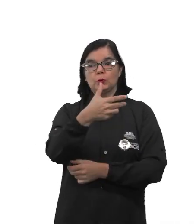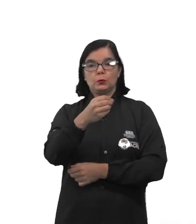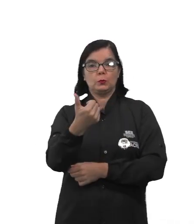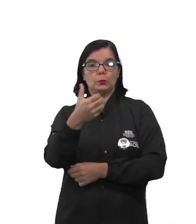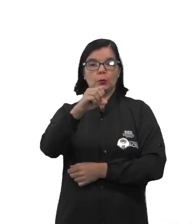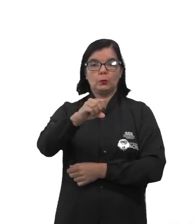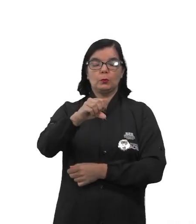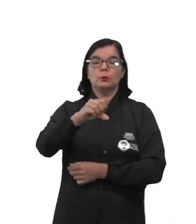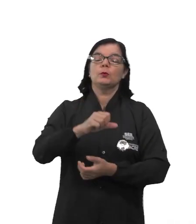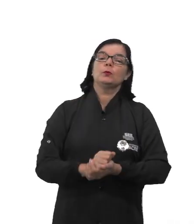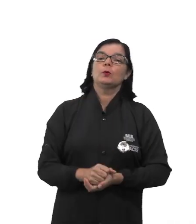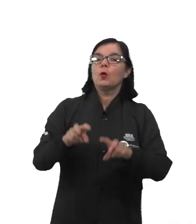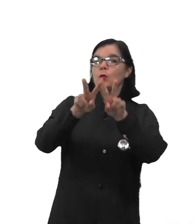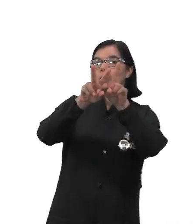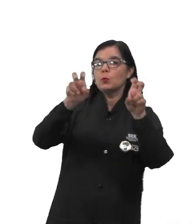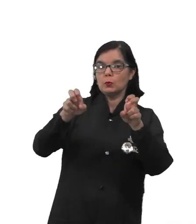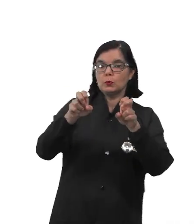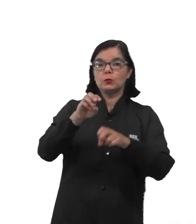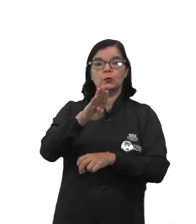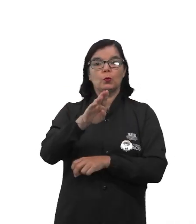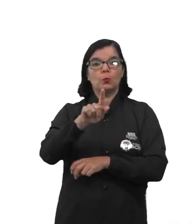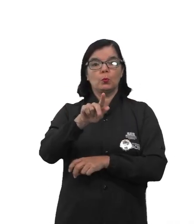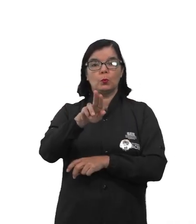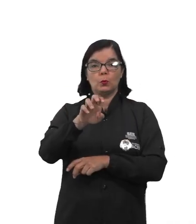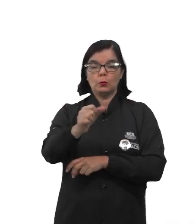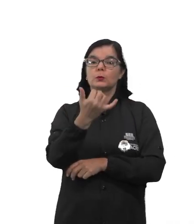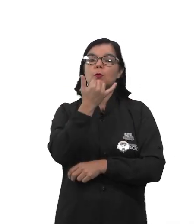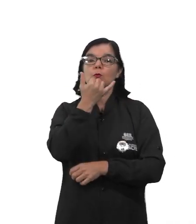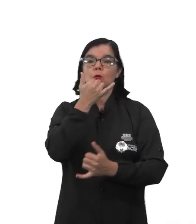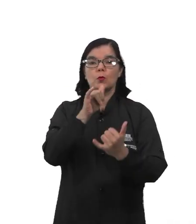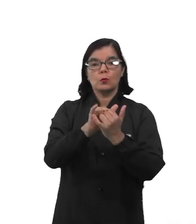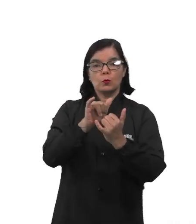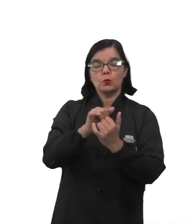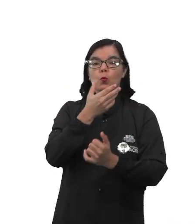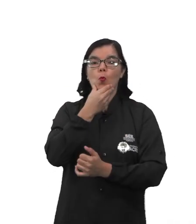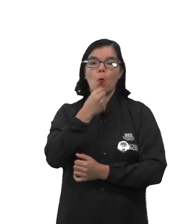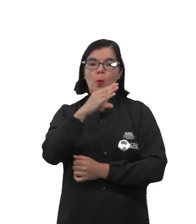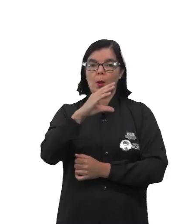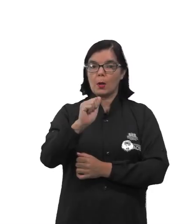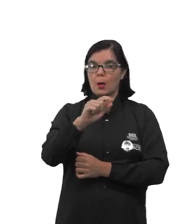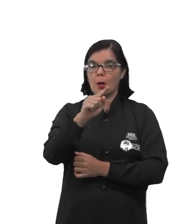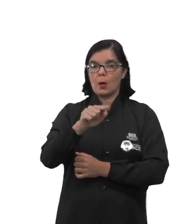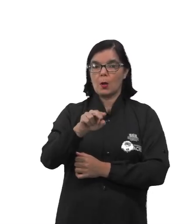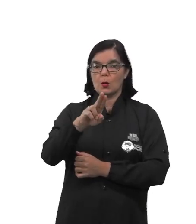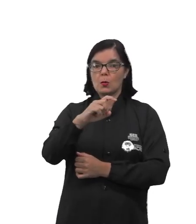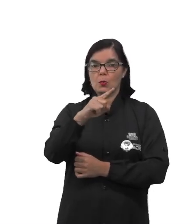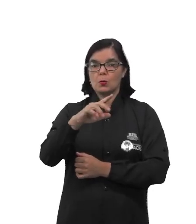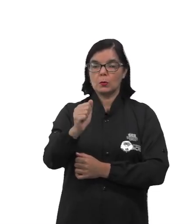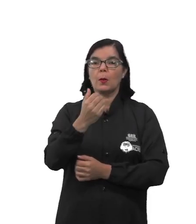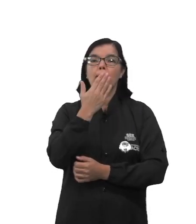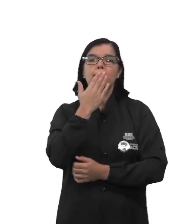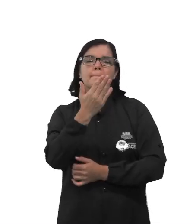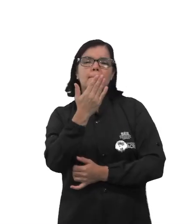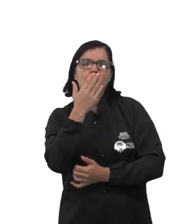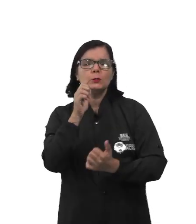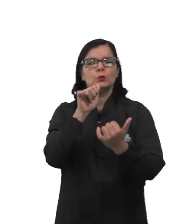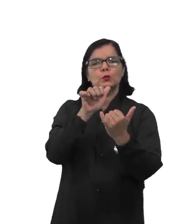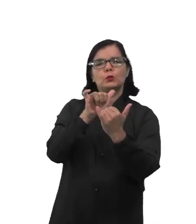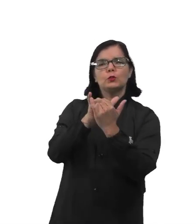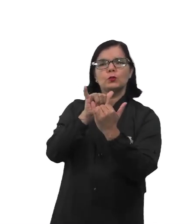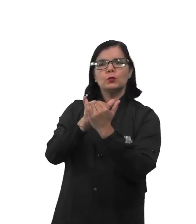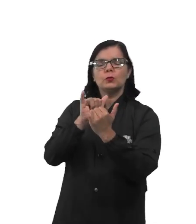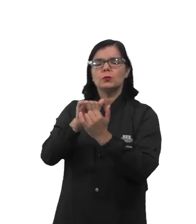O título da música é Blues da Piedade, do Cazuza. Vamos lá. Vamos pedir piedade,